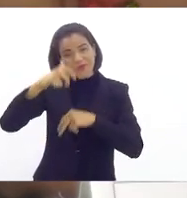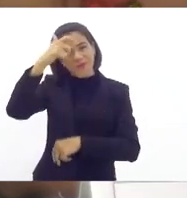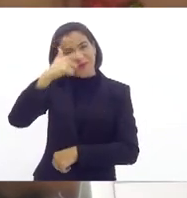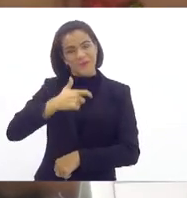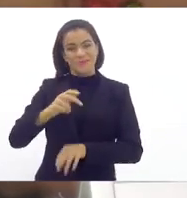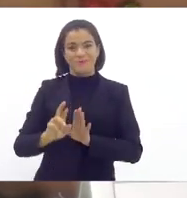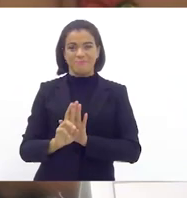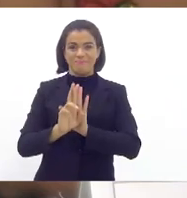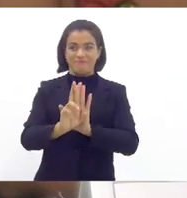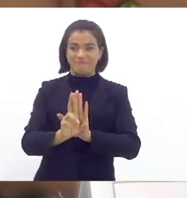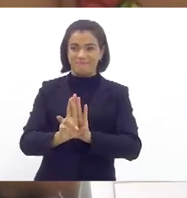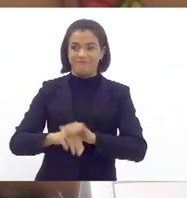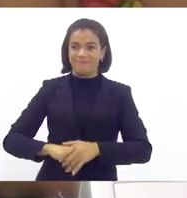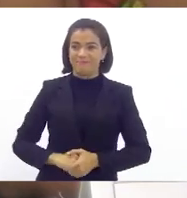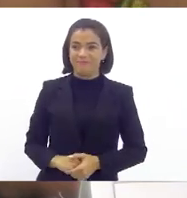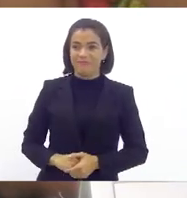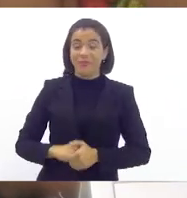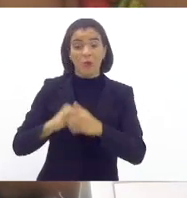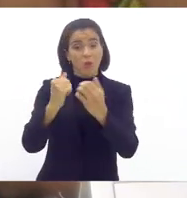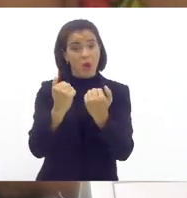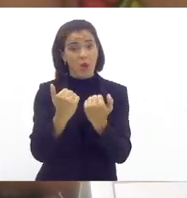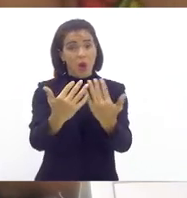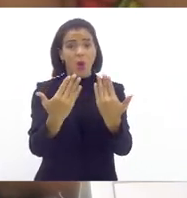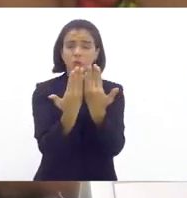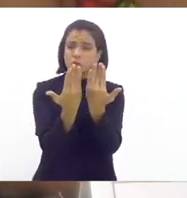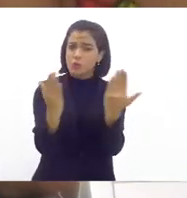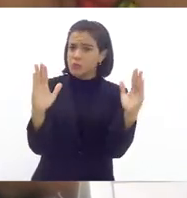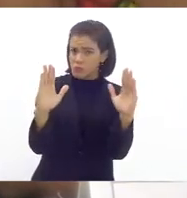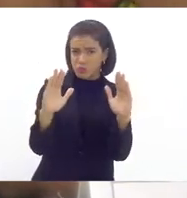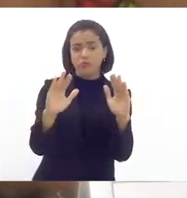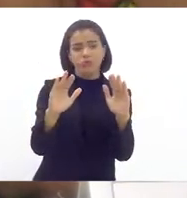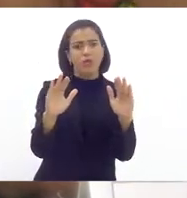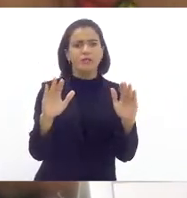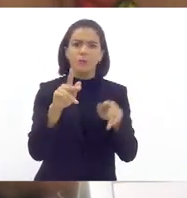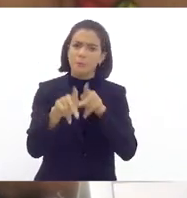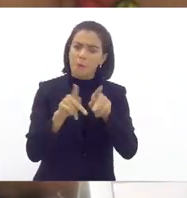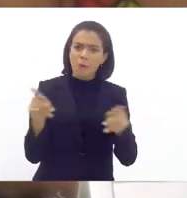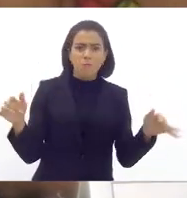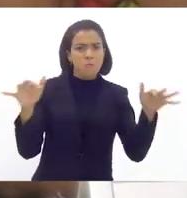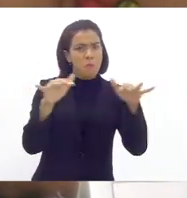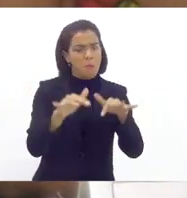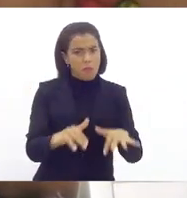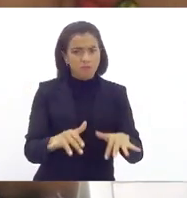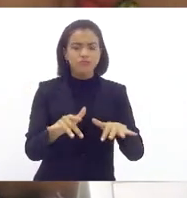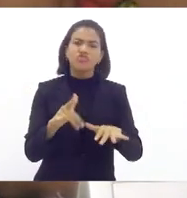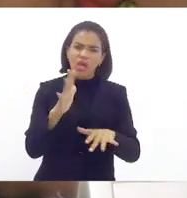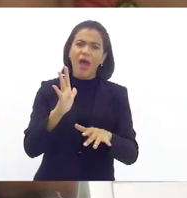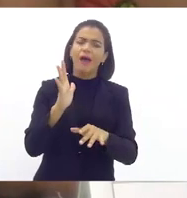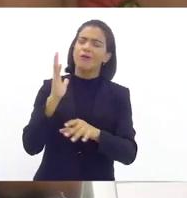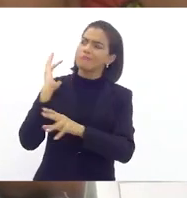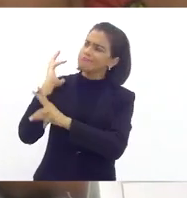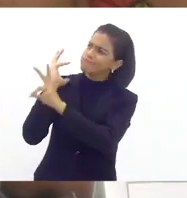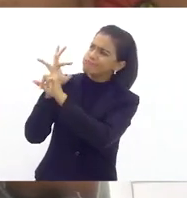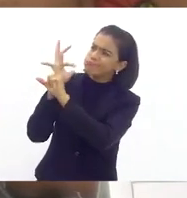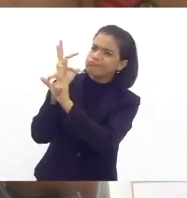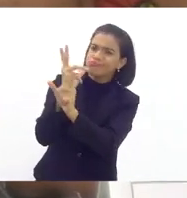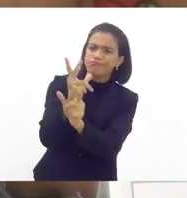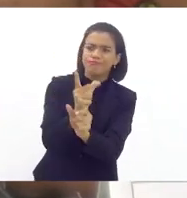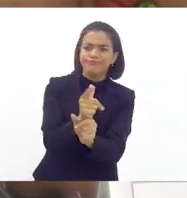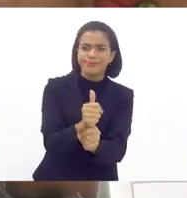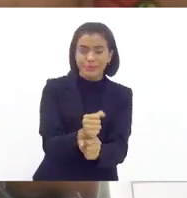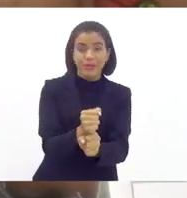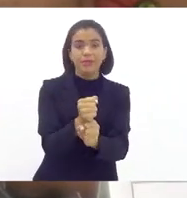nesta audiência. A audiência é esta e projeto este que nós temos ao longo de alguns anos já